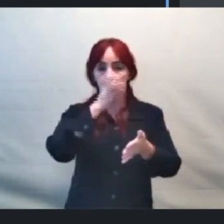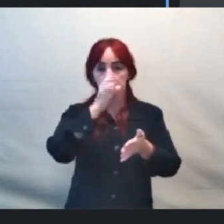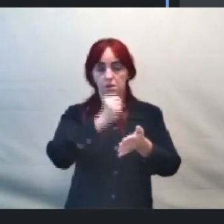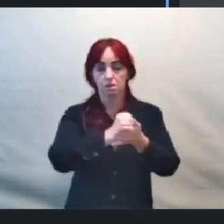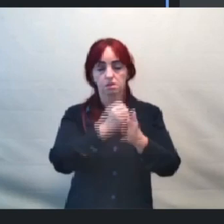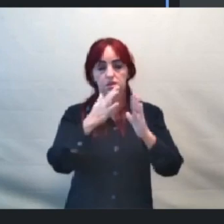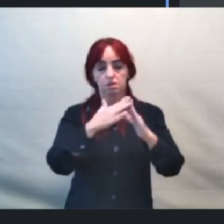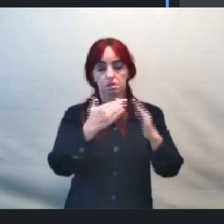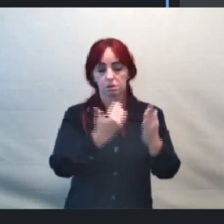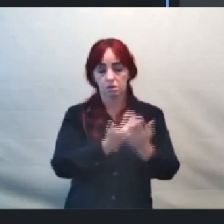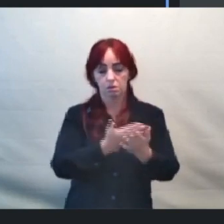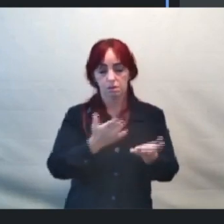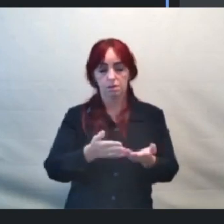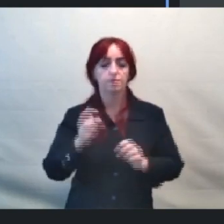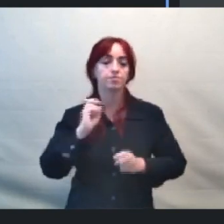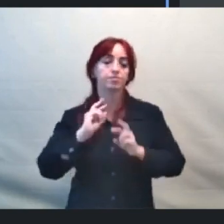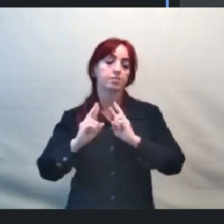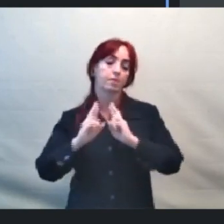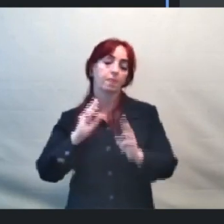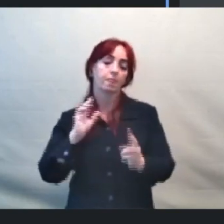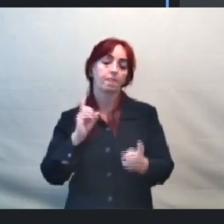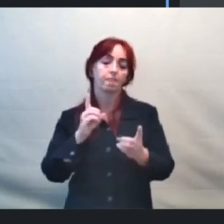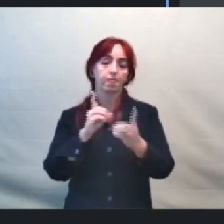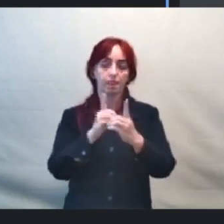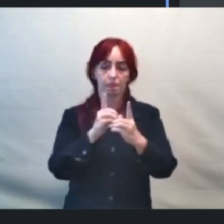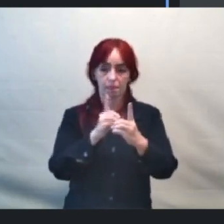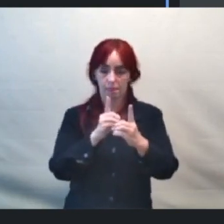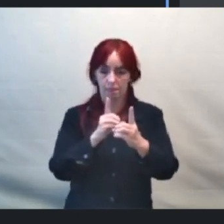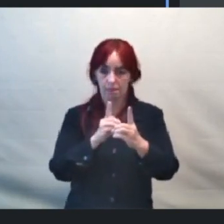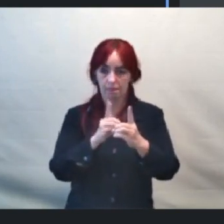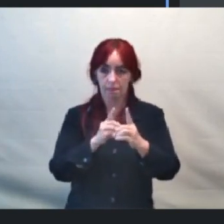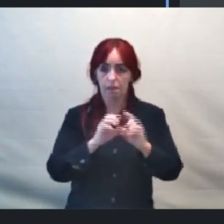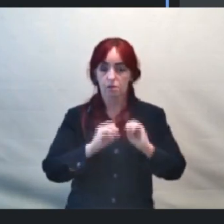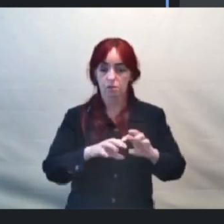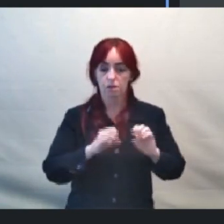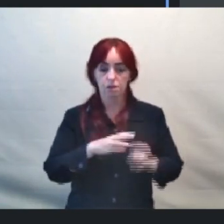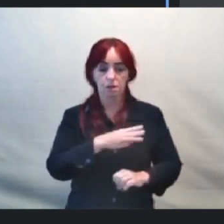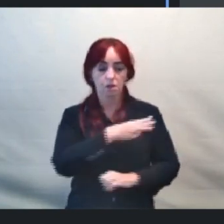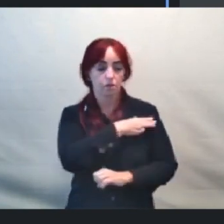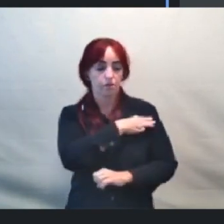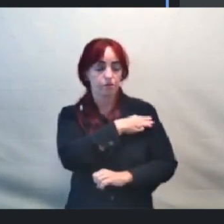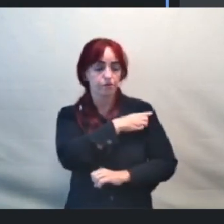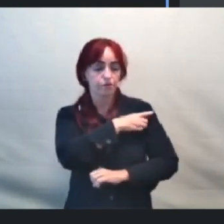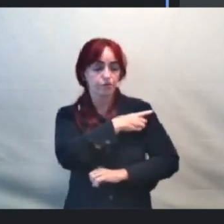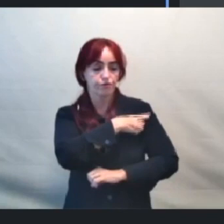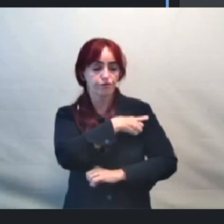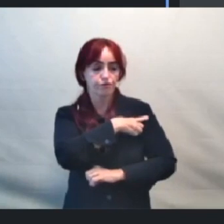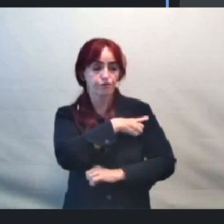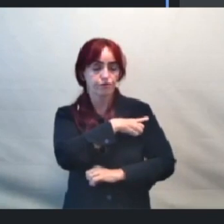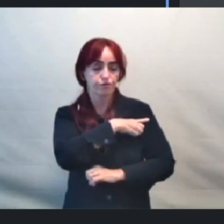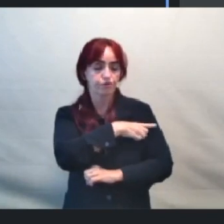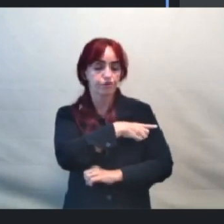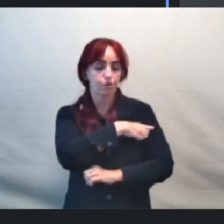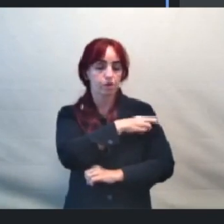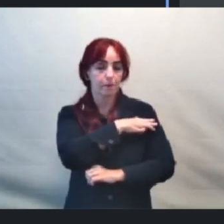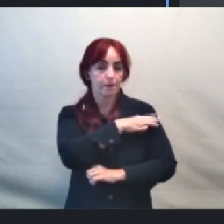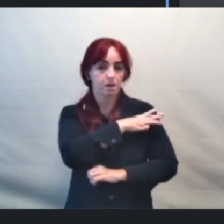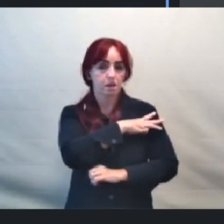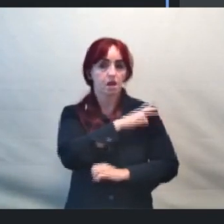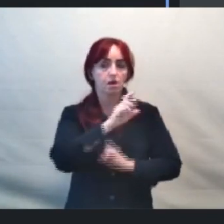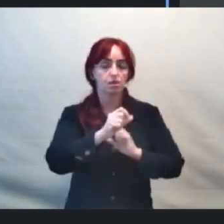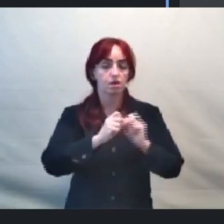relação ao atendimento do ensino fundamental, o nosso ensino fundamental ele é compartilhado com as